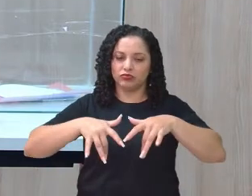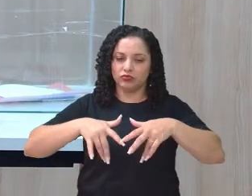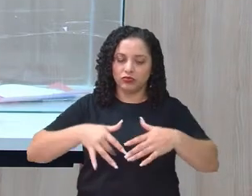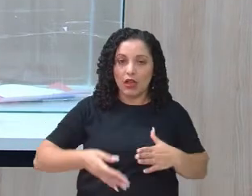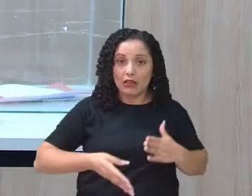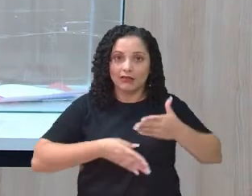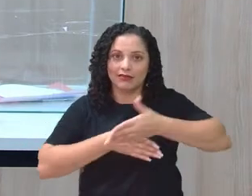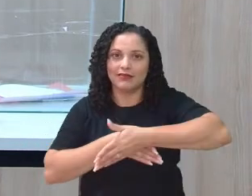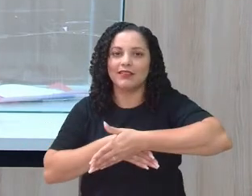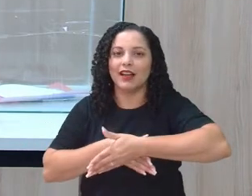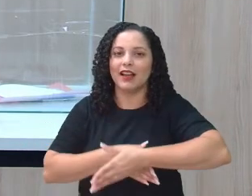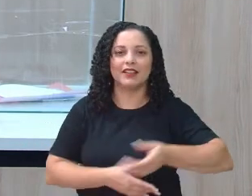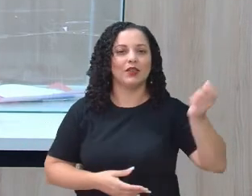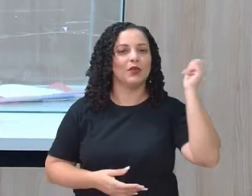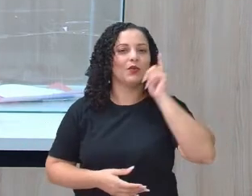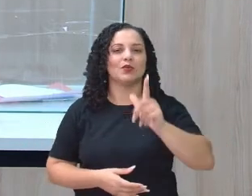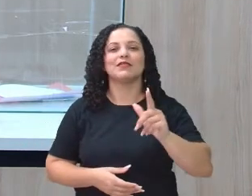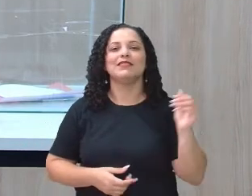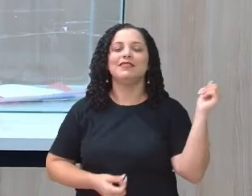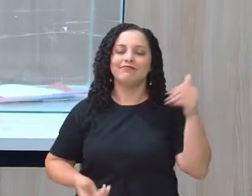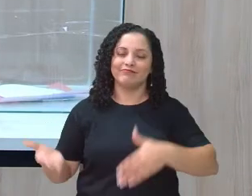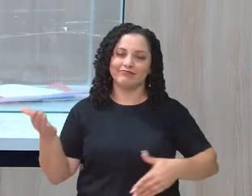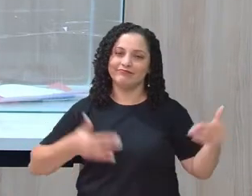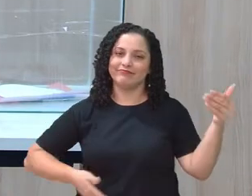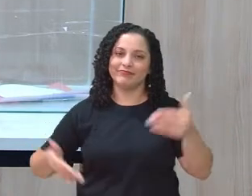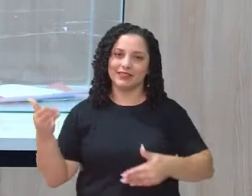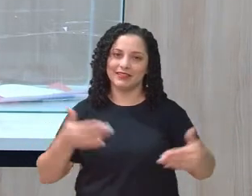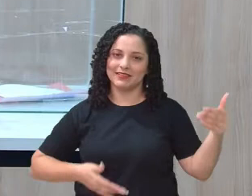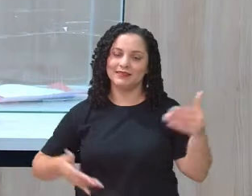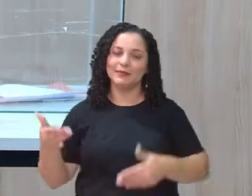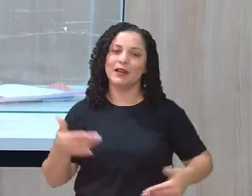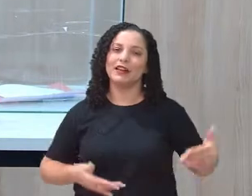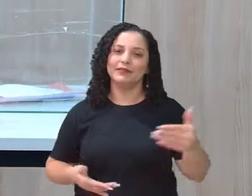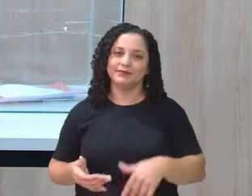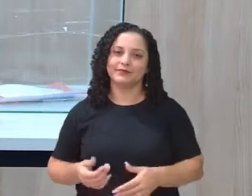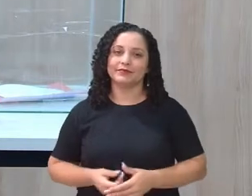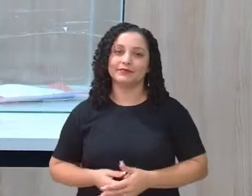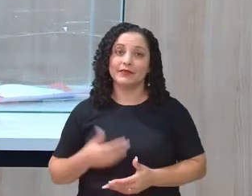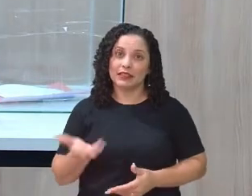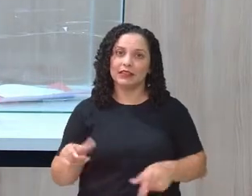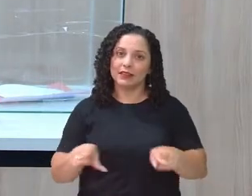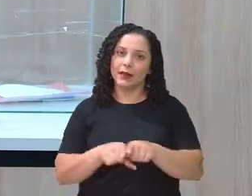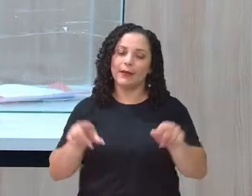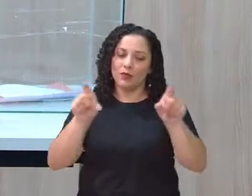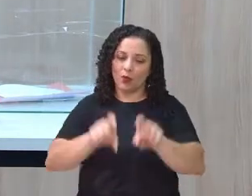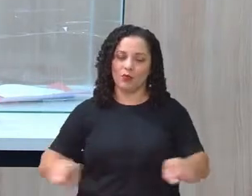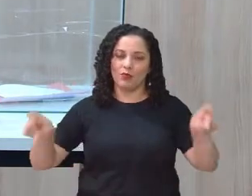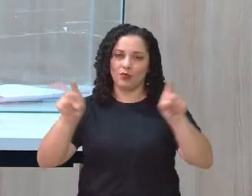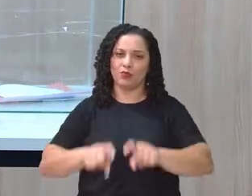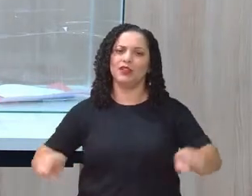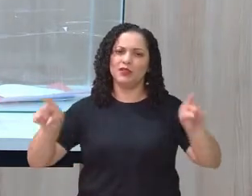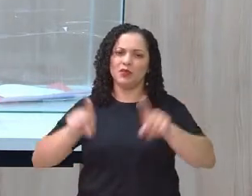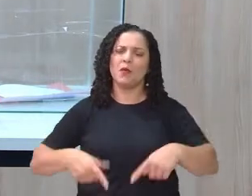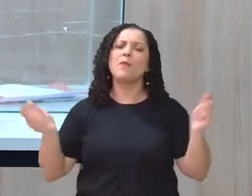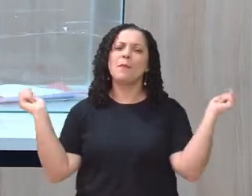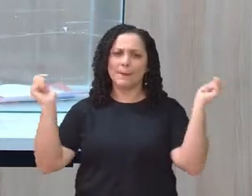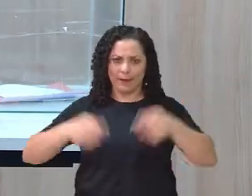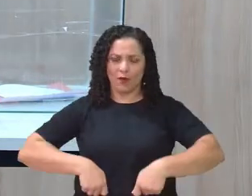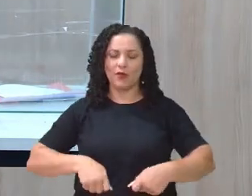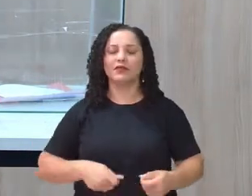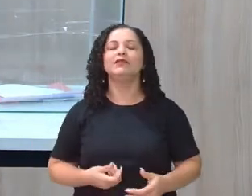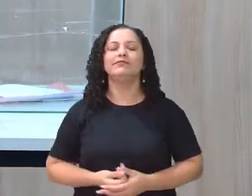colocar e logar através do computador, que já é uma telinha maior do que a tela do seu